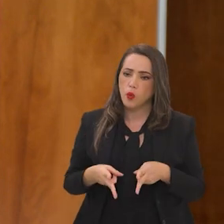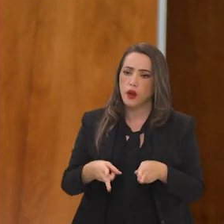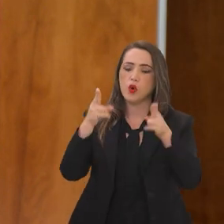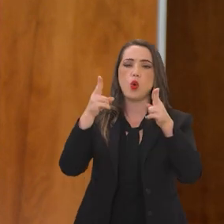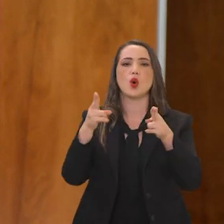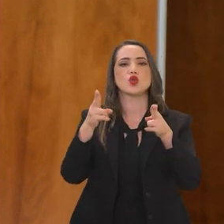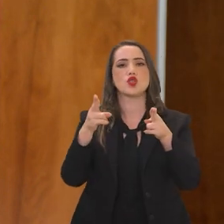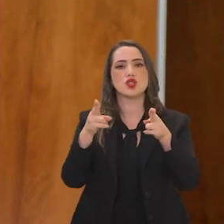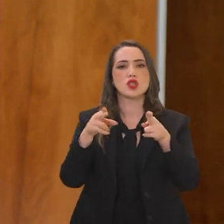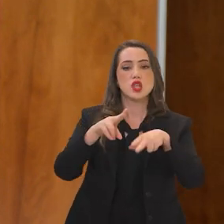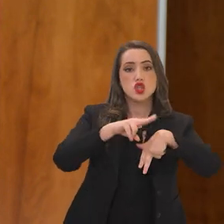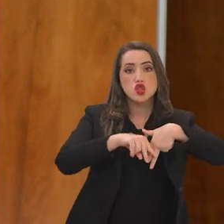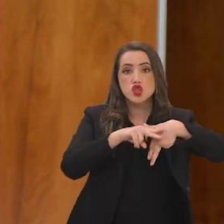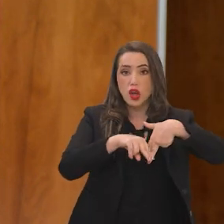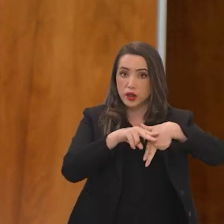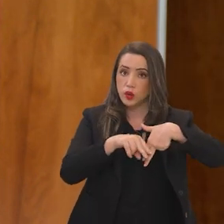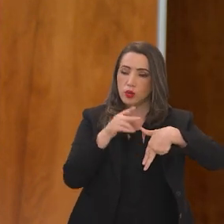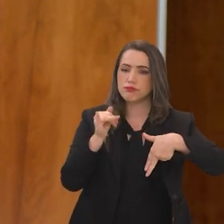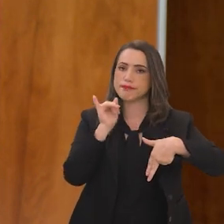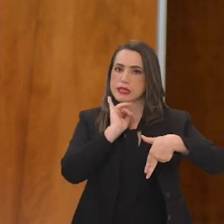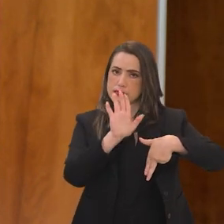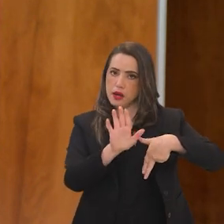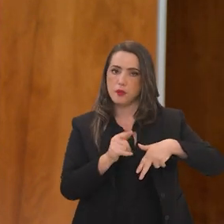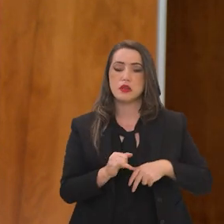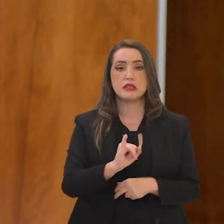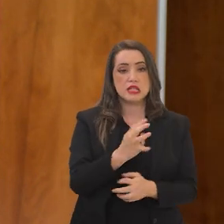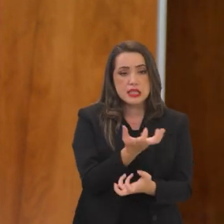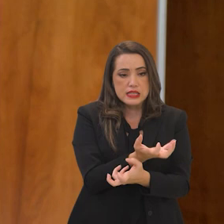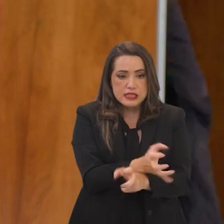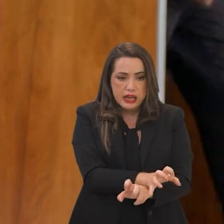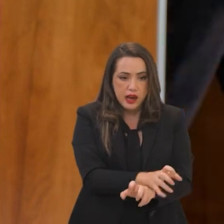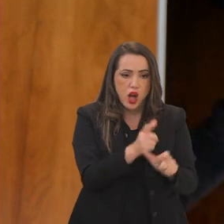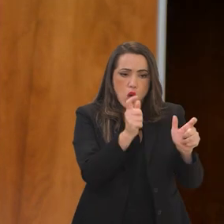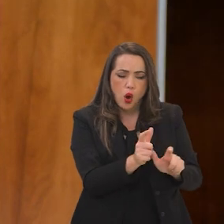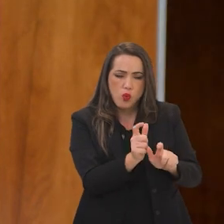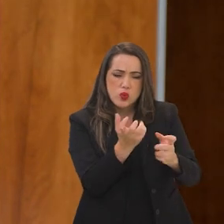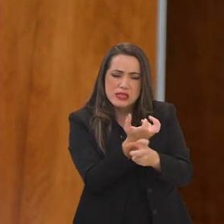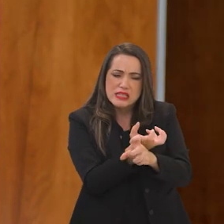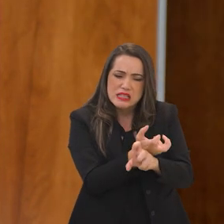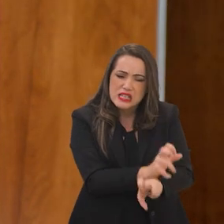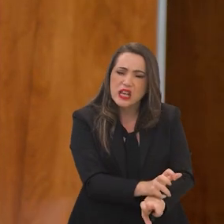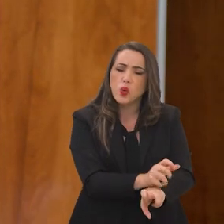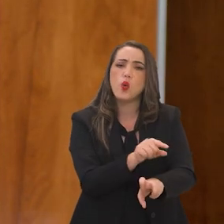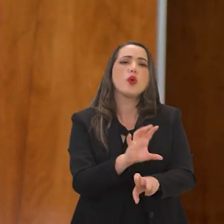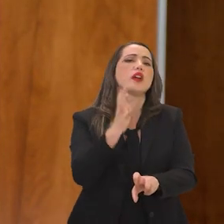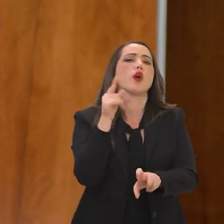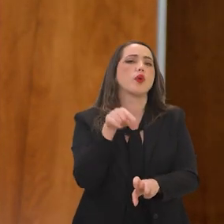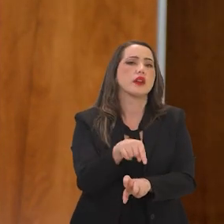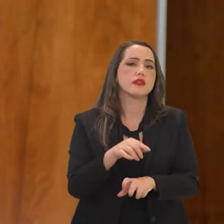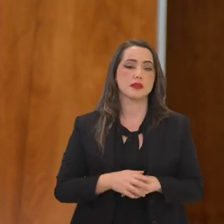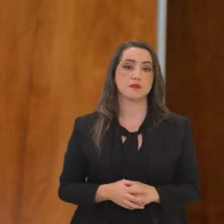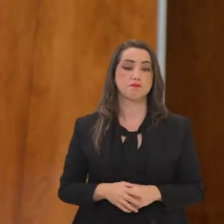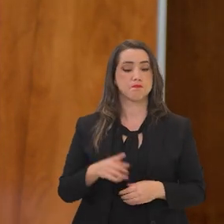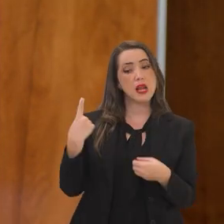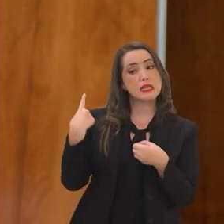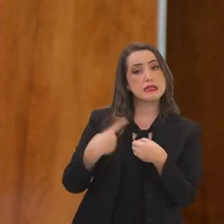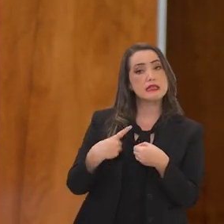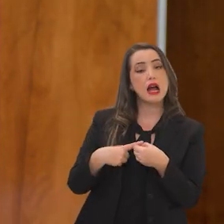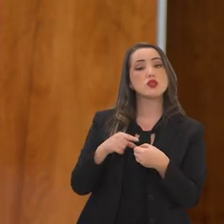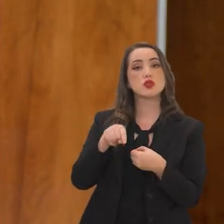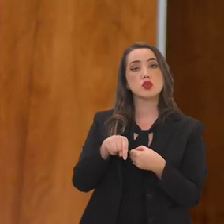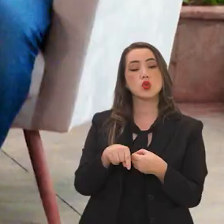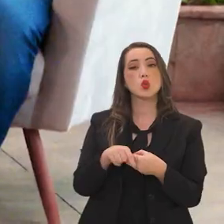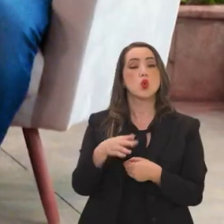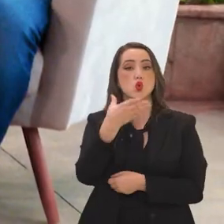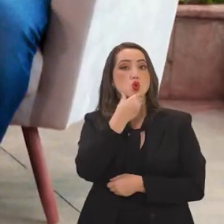tem um recorte de gênero porque quando você tem por exemplo um evento de cerca extrema o que que acontece geralmente nas pequenas cidades a mão de obra